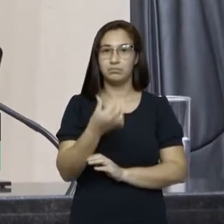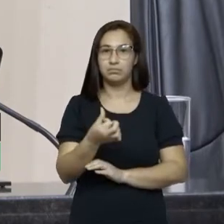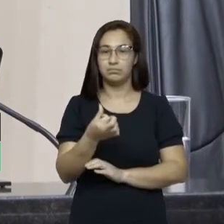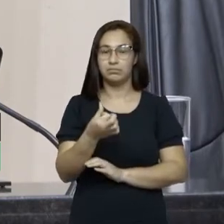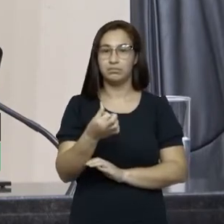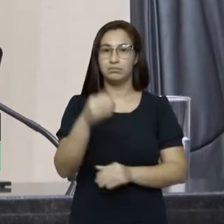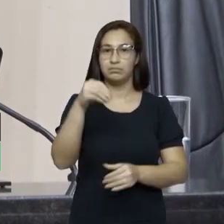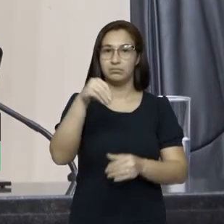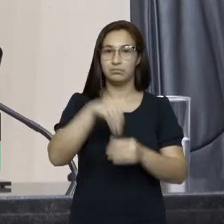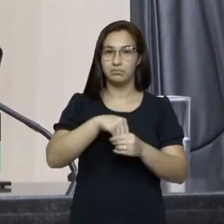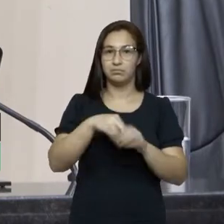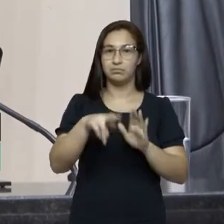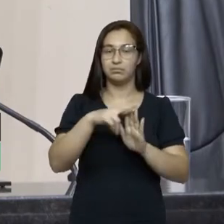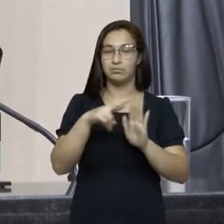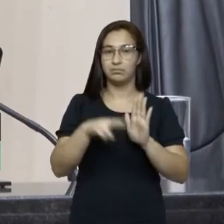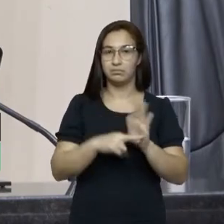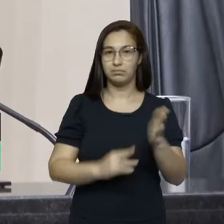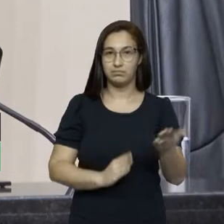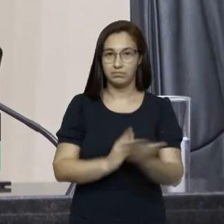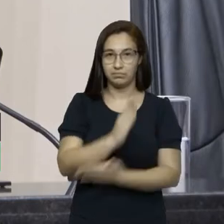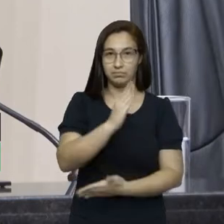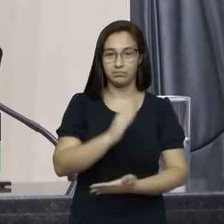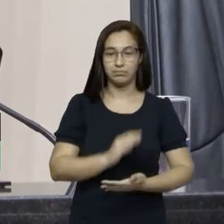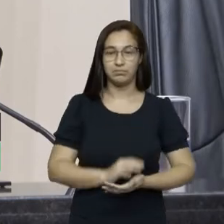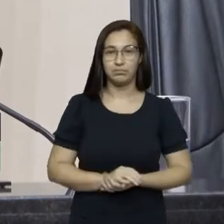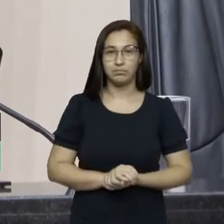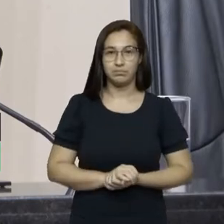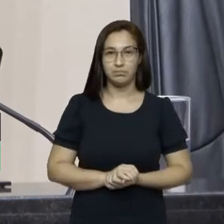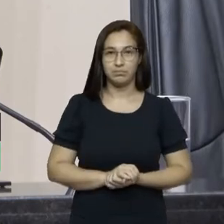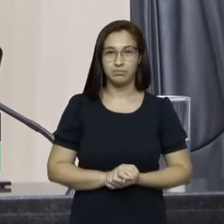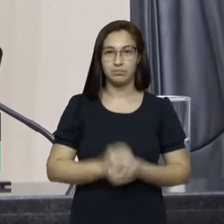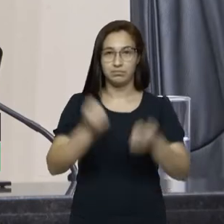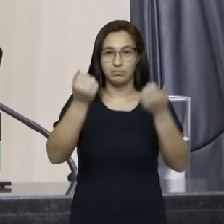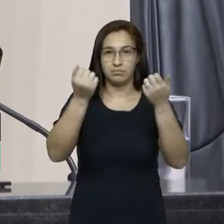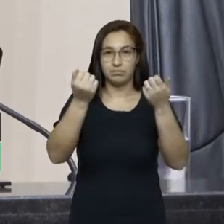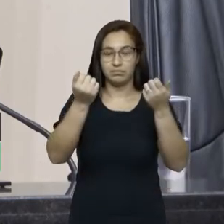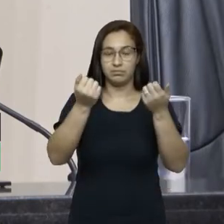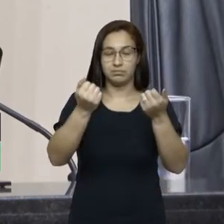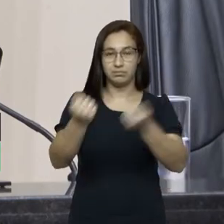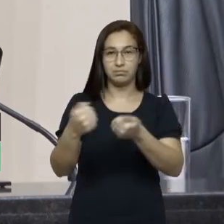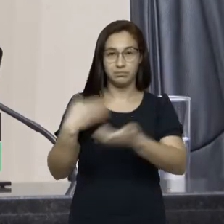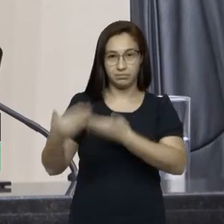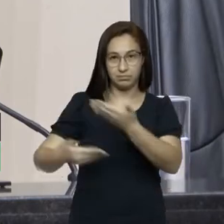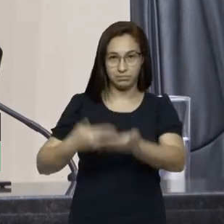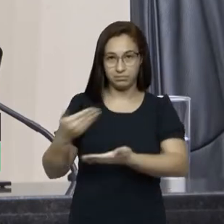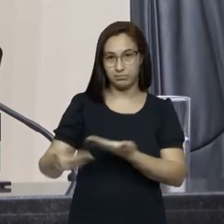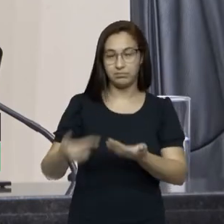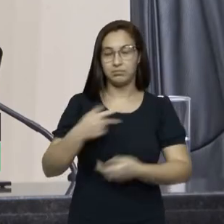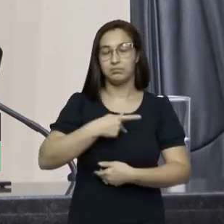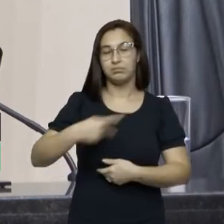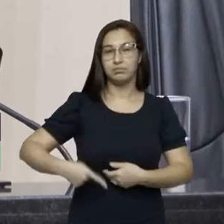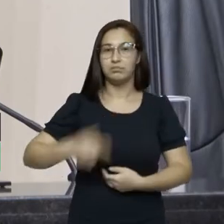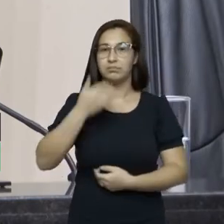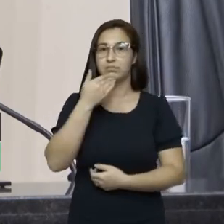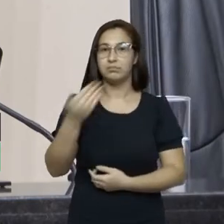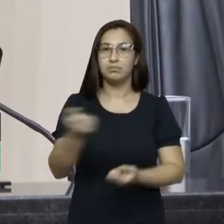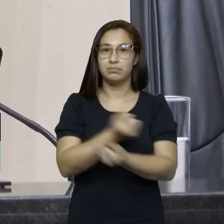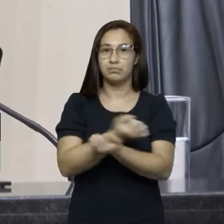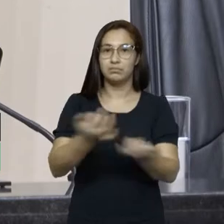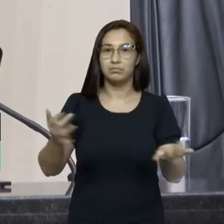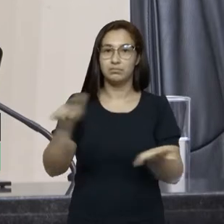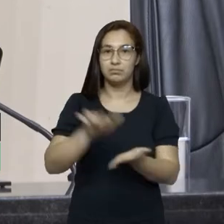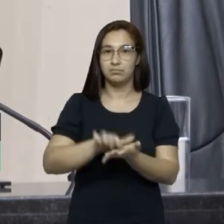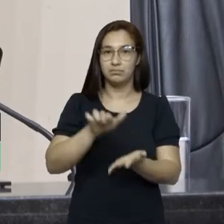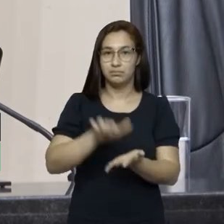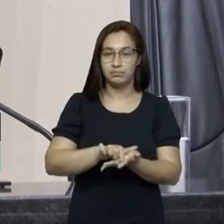o senhor presidente deu-as por aprovadas. Expediante. O senhor presidente solicitou que se procedesse